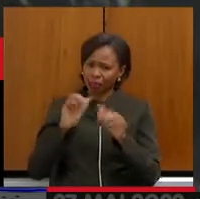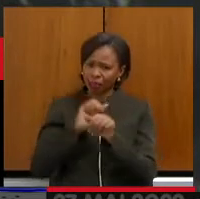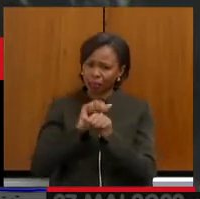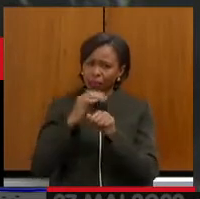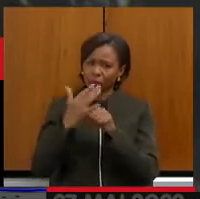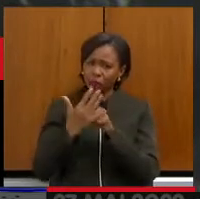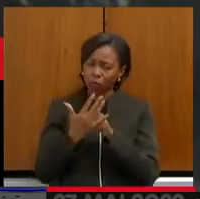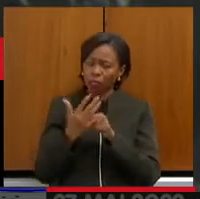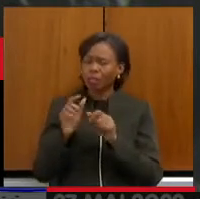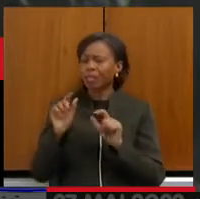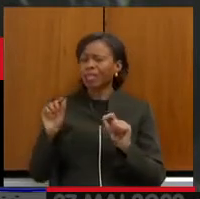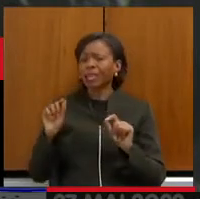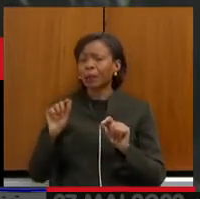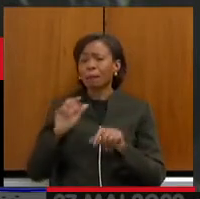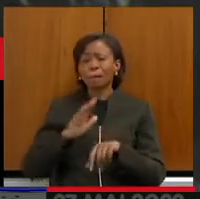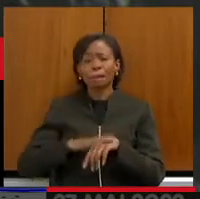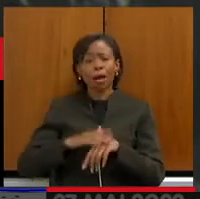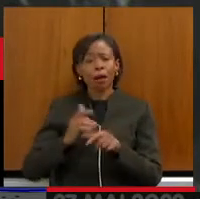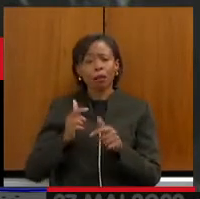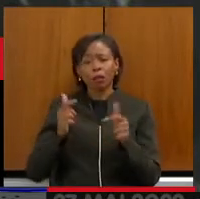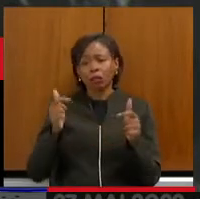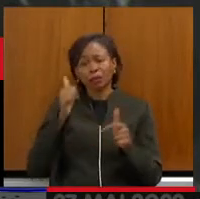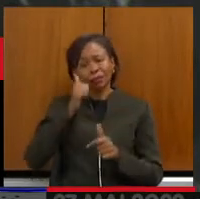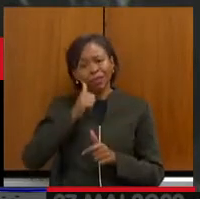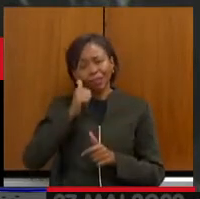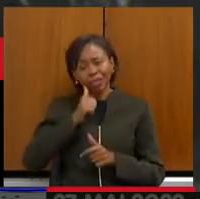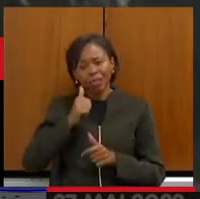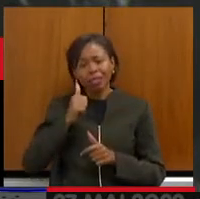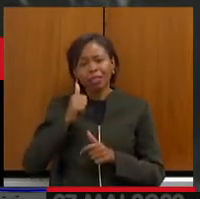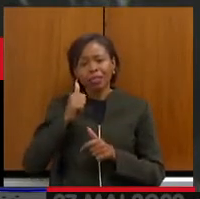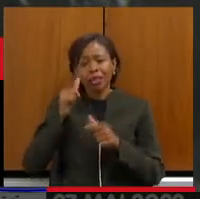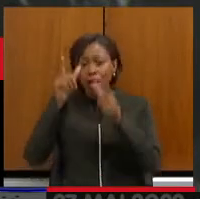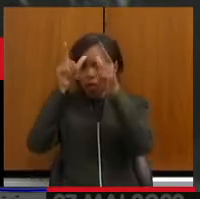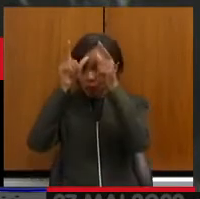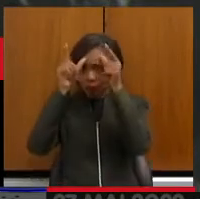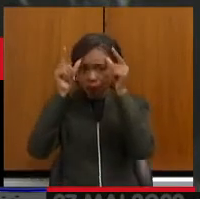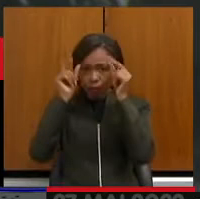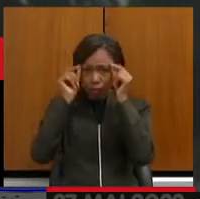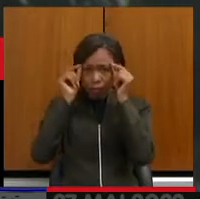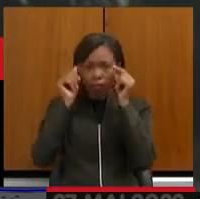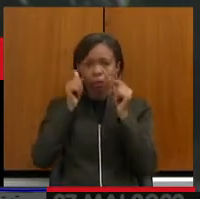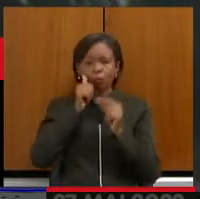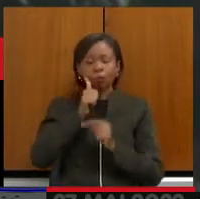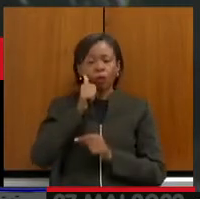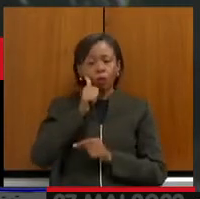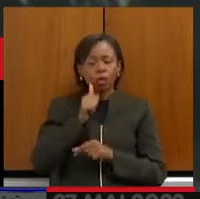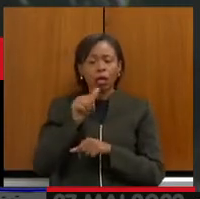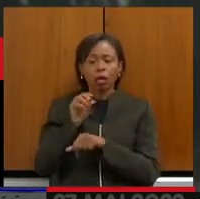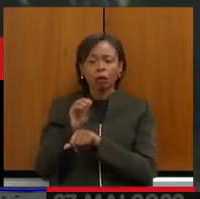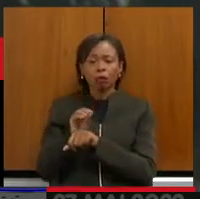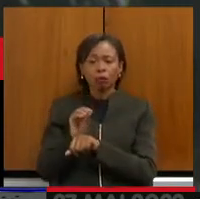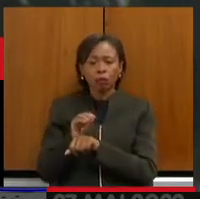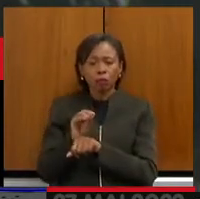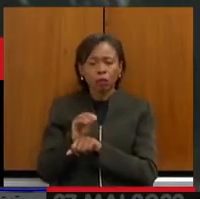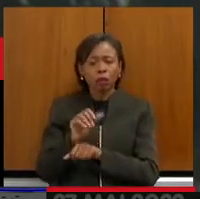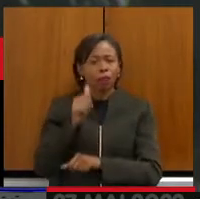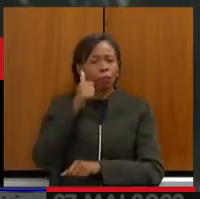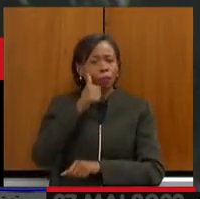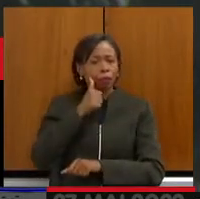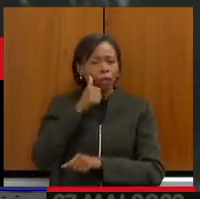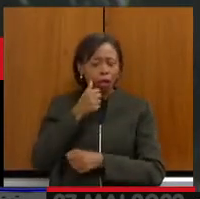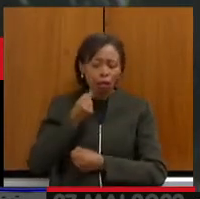vírus por mulheres As Enfermeiras as cuidadoras as empregadas